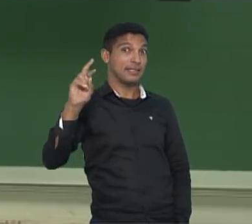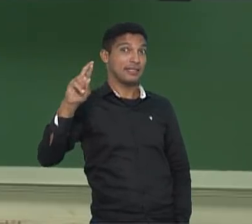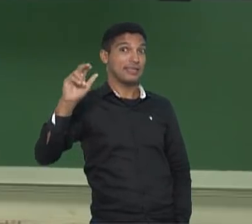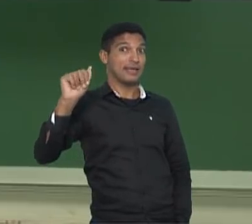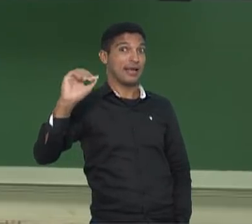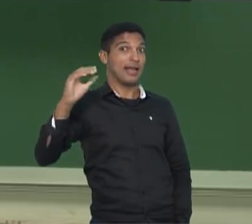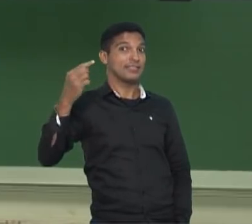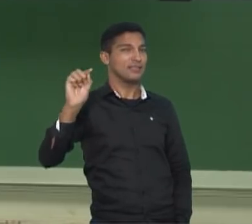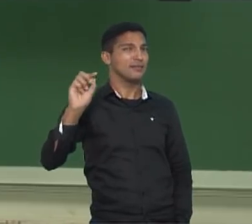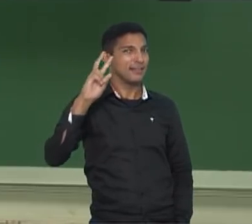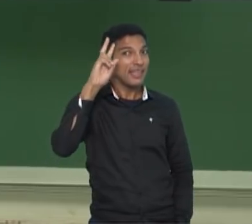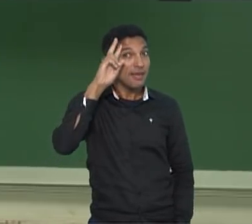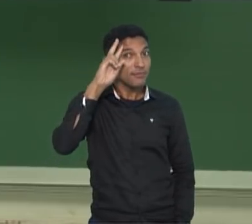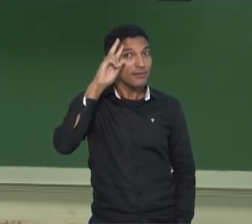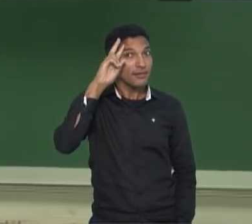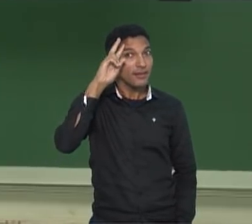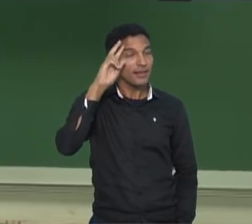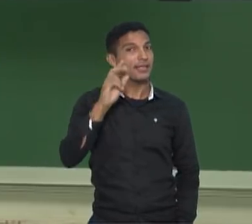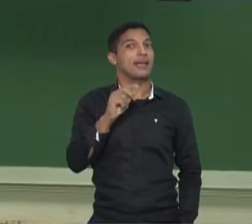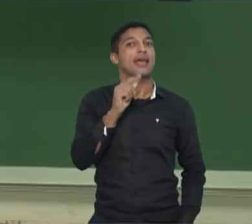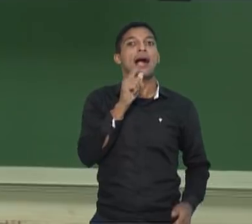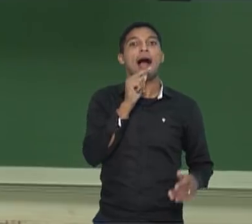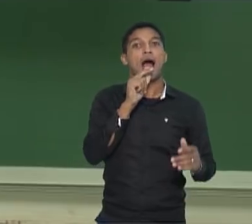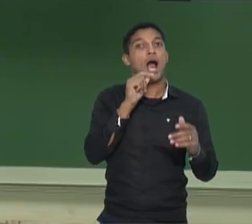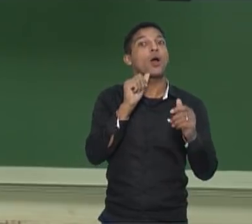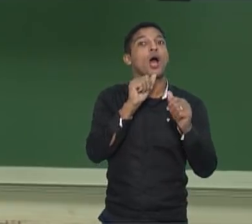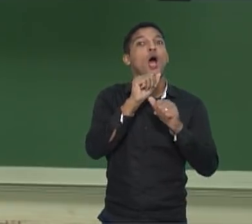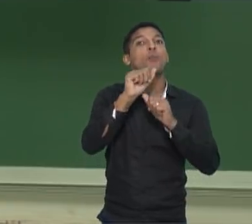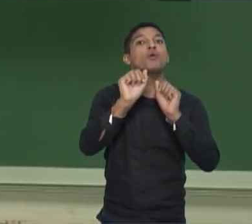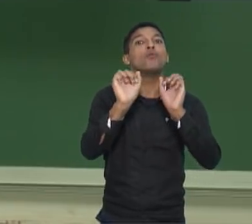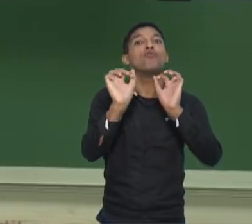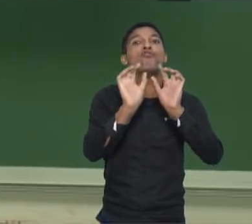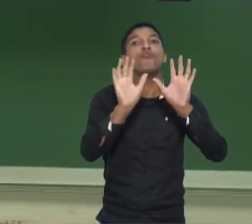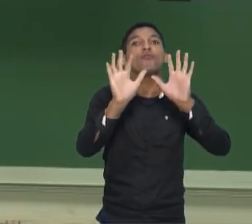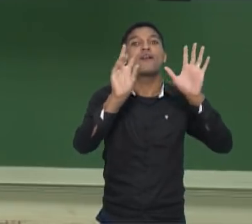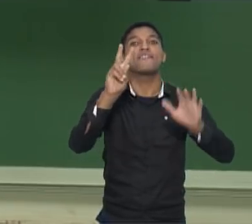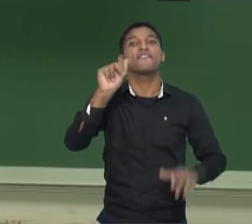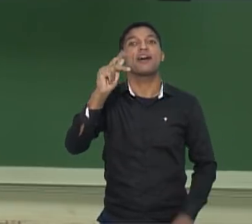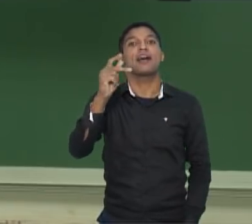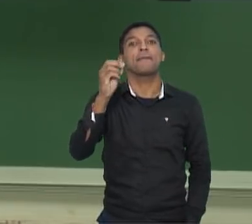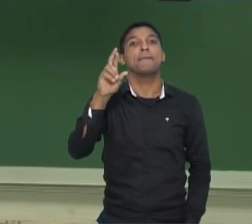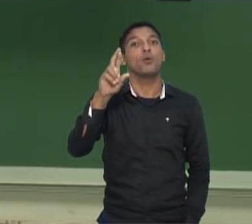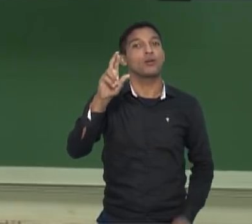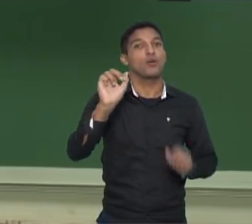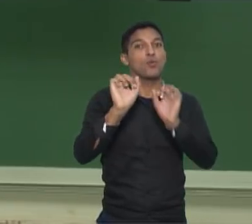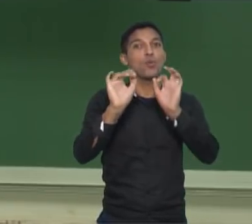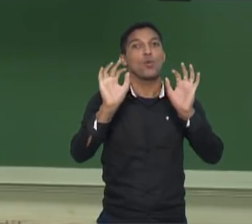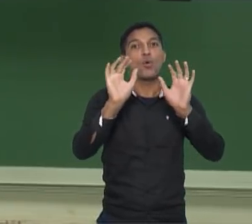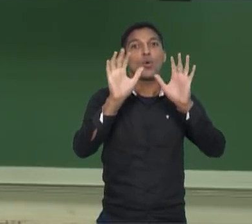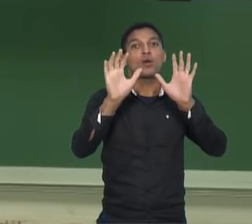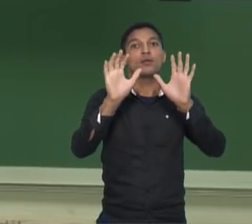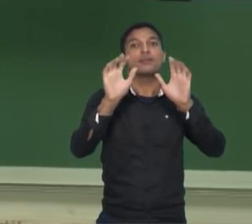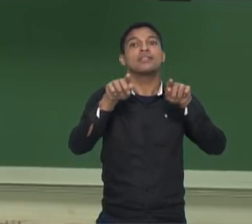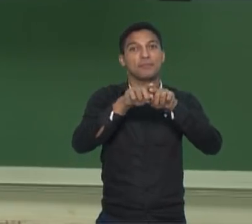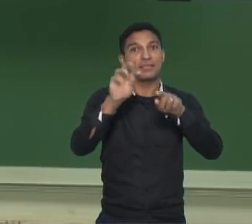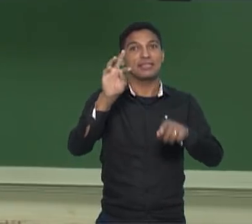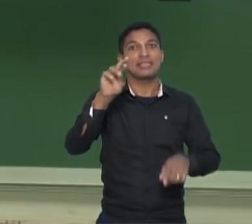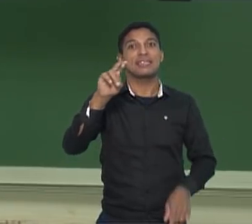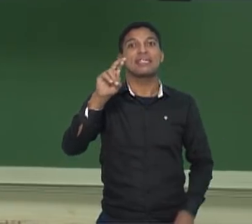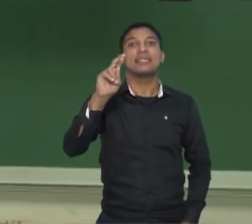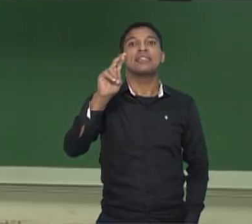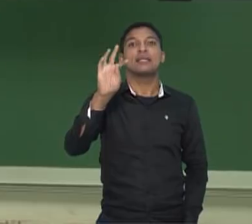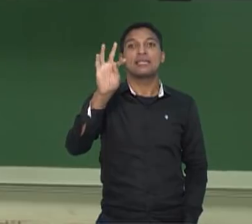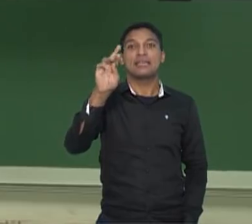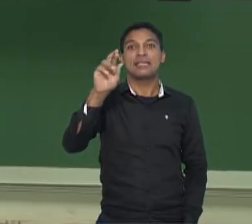trata a água se transformando em vapor de água, tanto na evaporação quanto na transpiração. Mas o que difere de